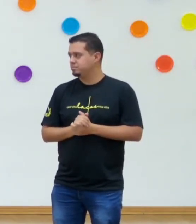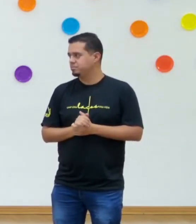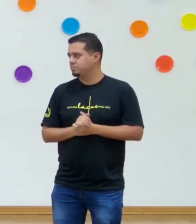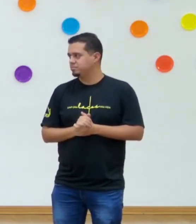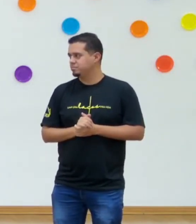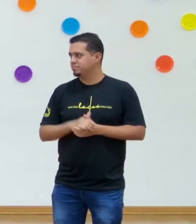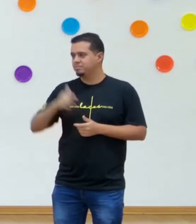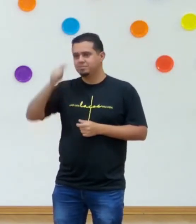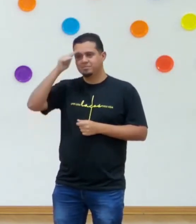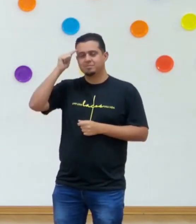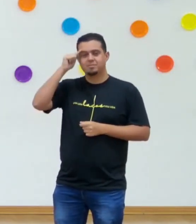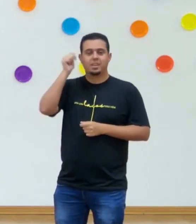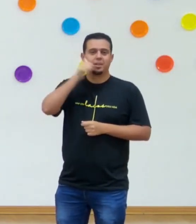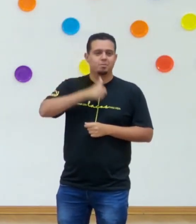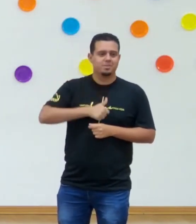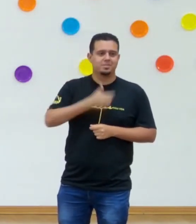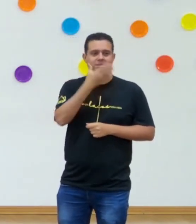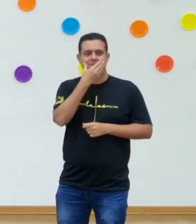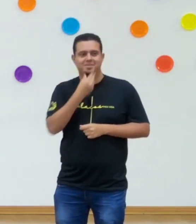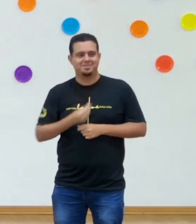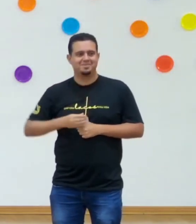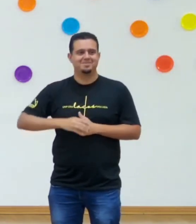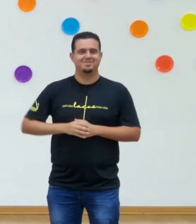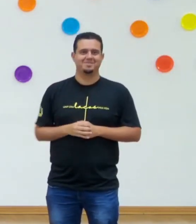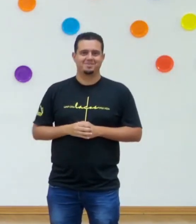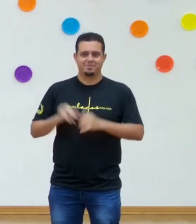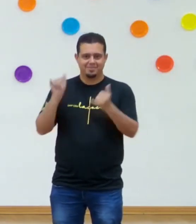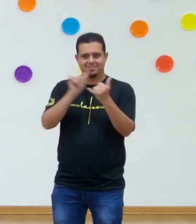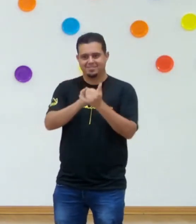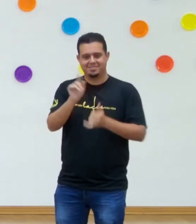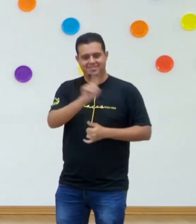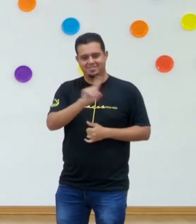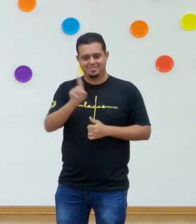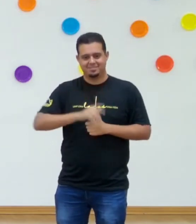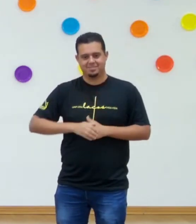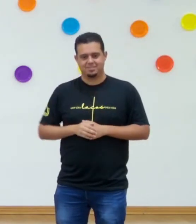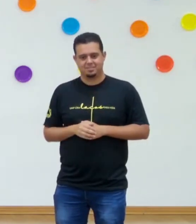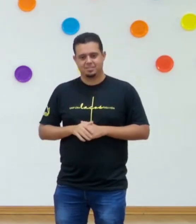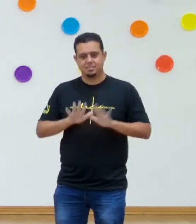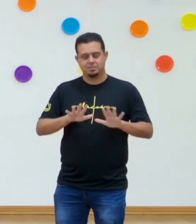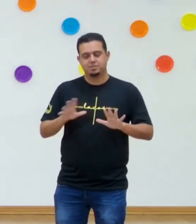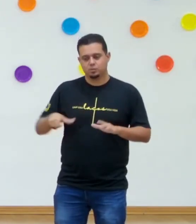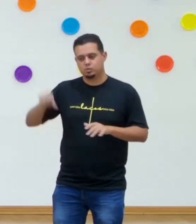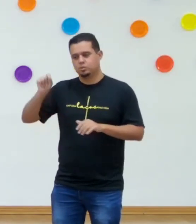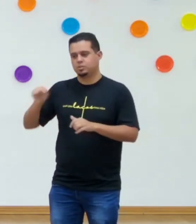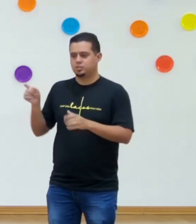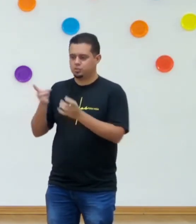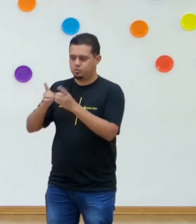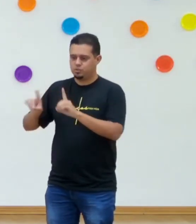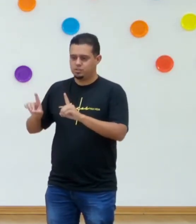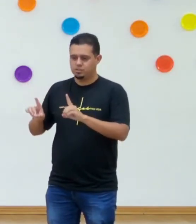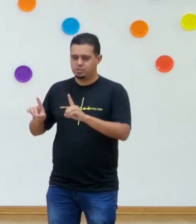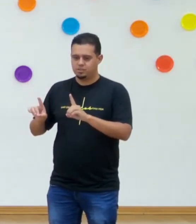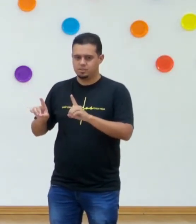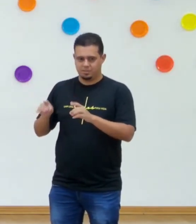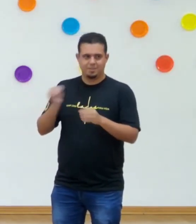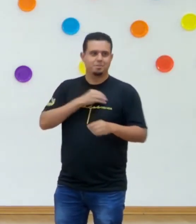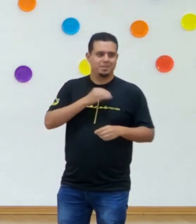Guilherme, a mulher ou o homem que não perdoa o adultério de seu cônjuge e opta pelo divórcio, está pecando?